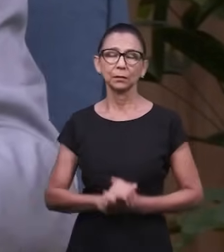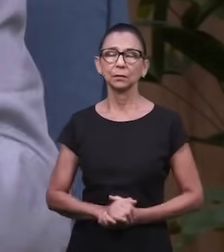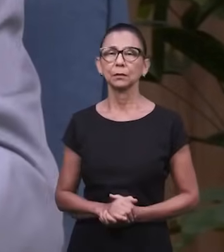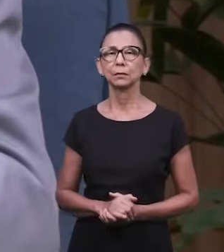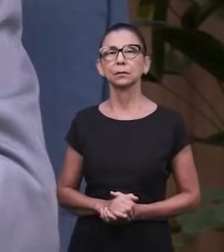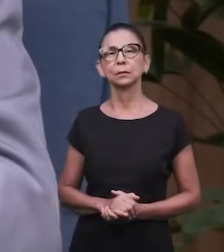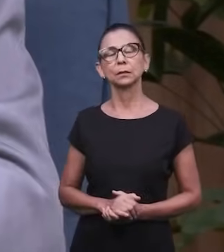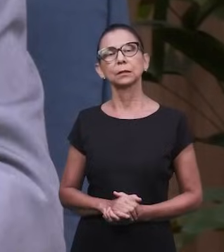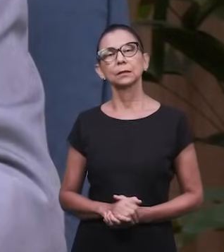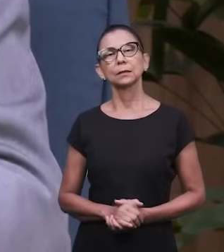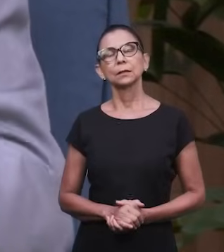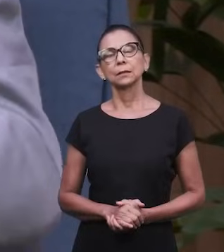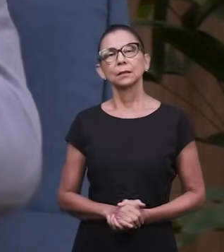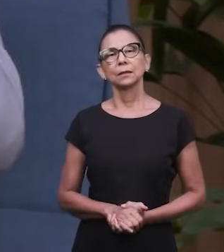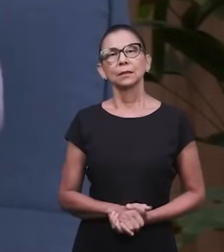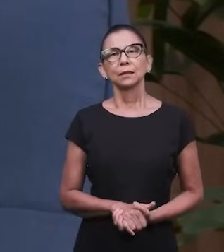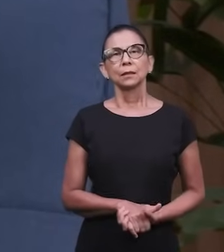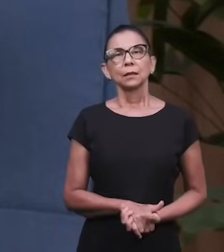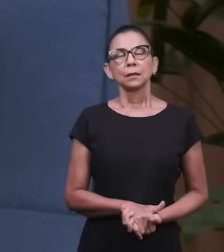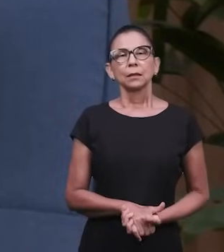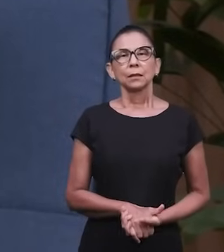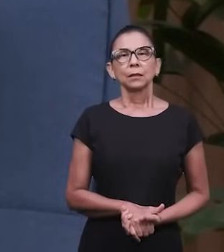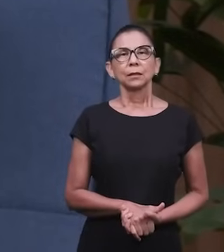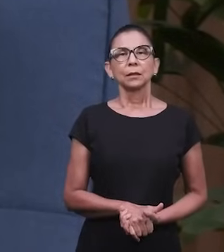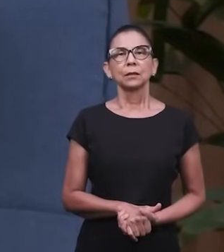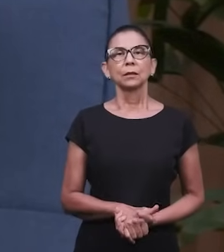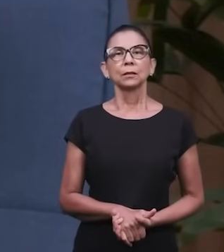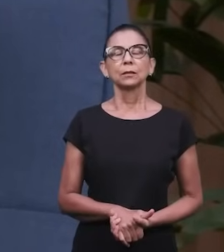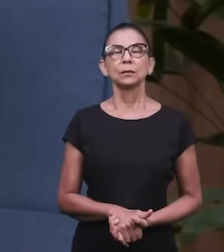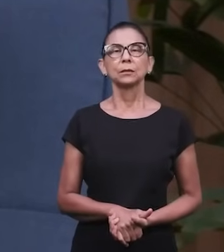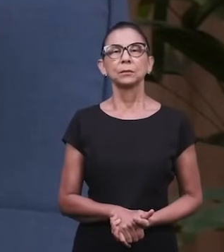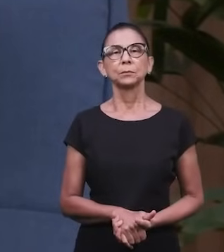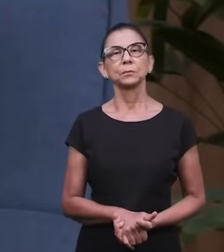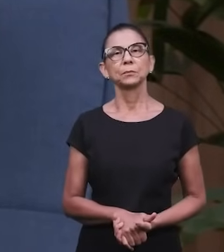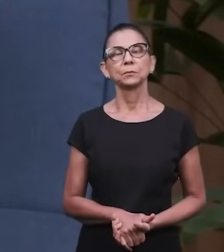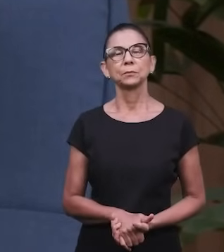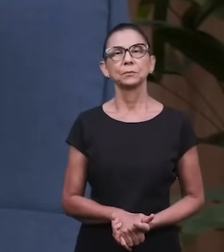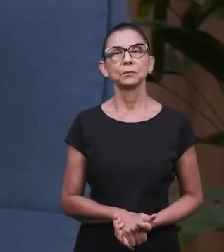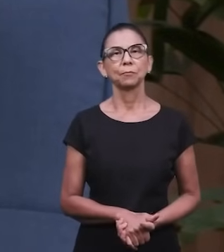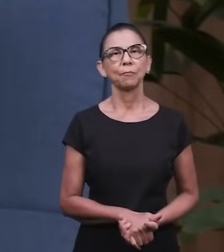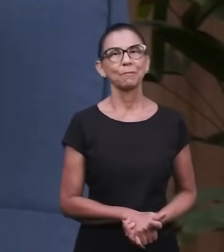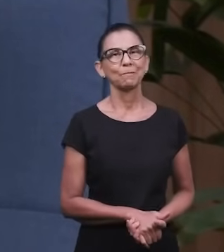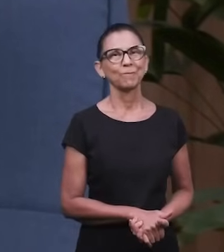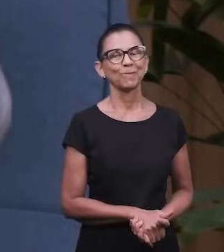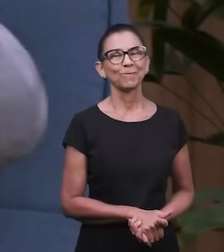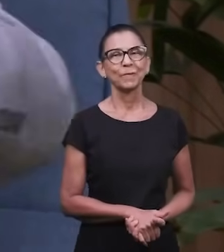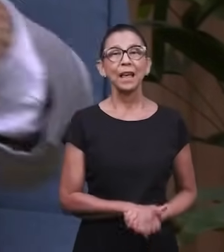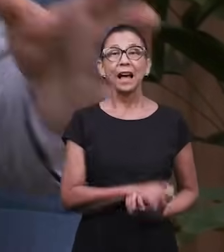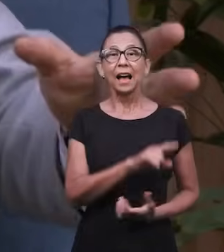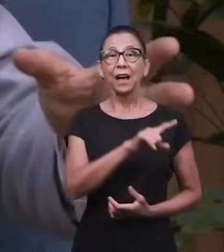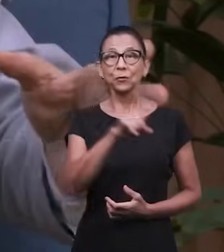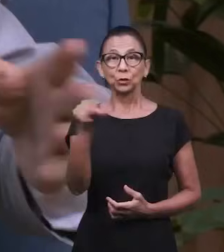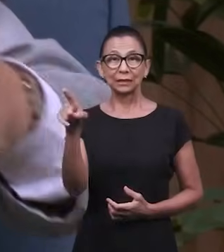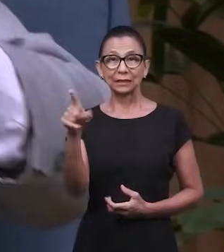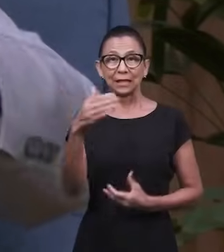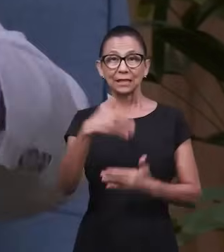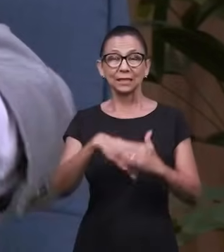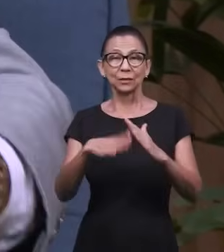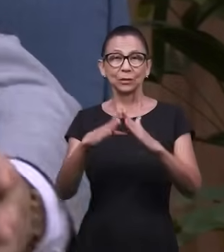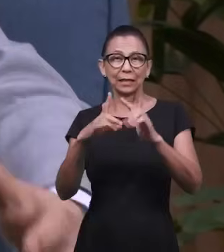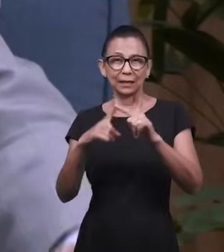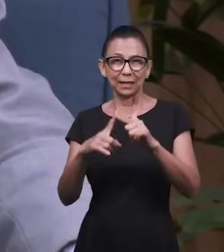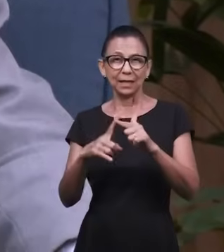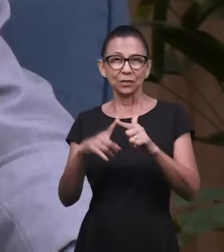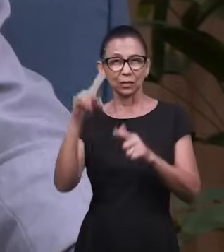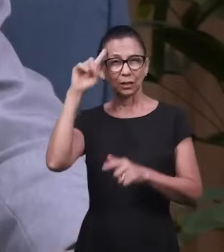vocês pudessem contar, vocês que estavam nas suas igrejas no dia de Trombetas e Festas, né? Eu estava no Manaim, ali